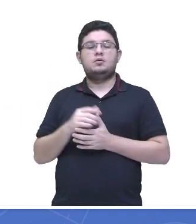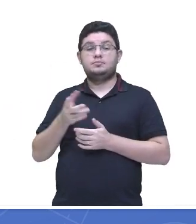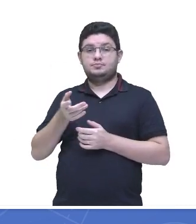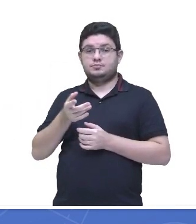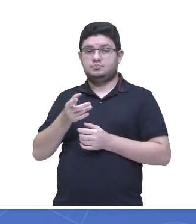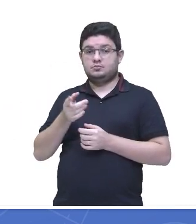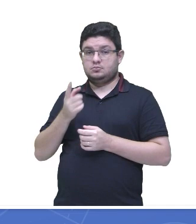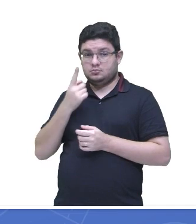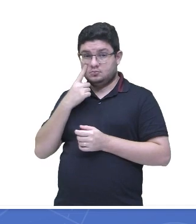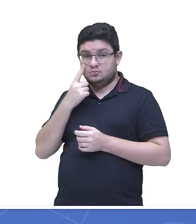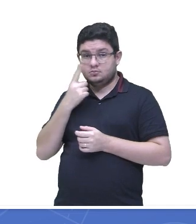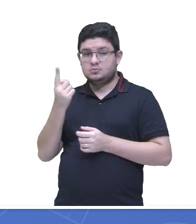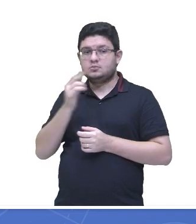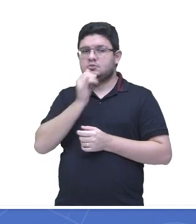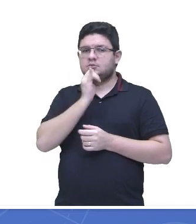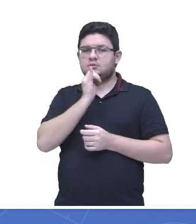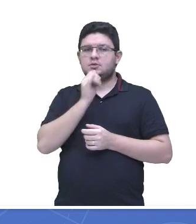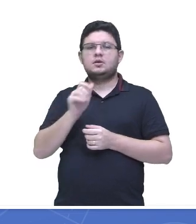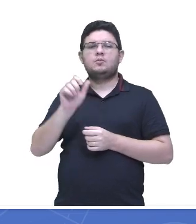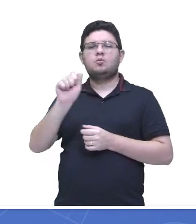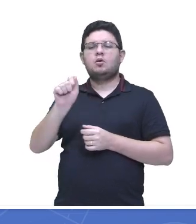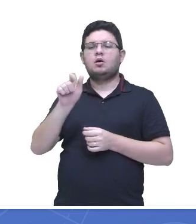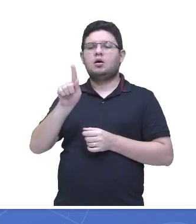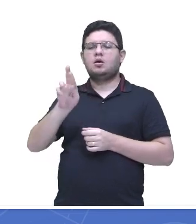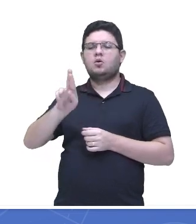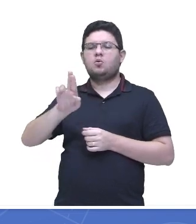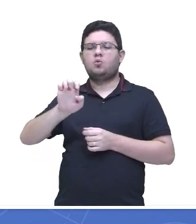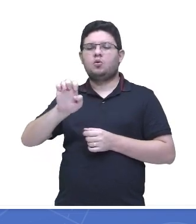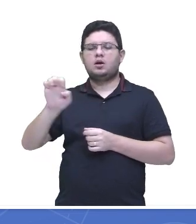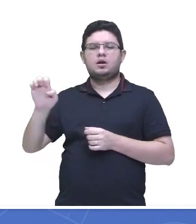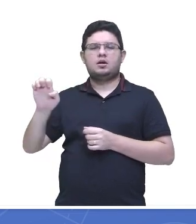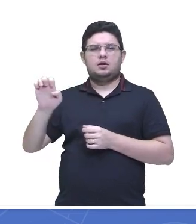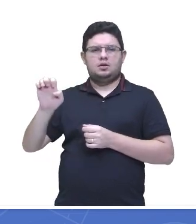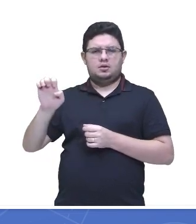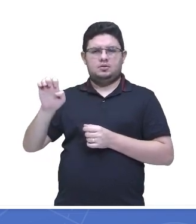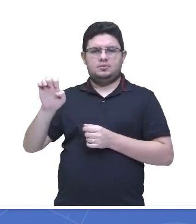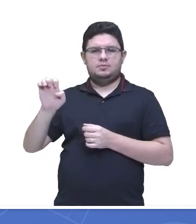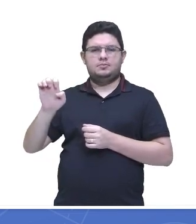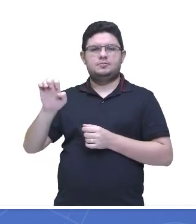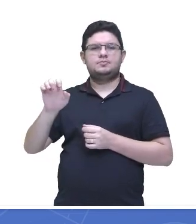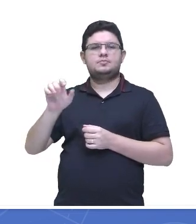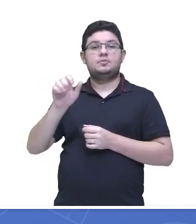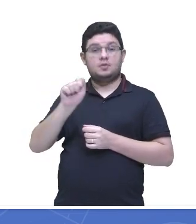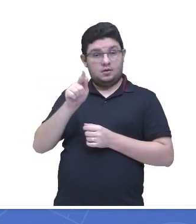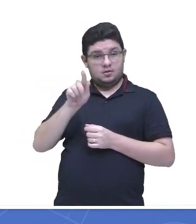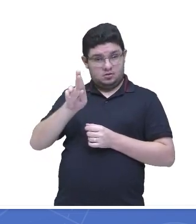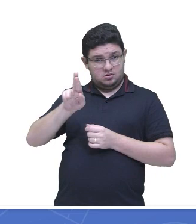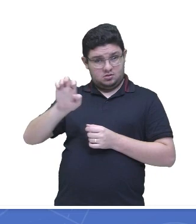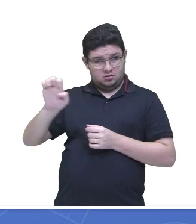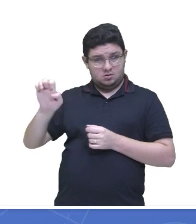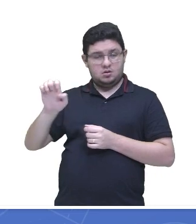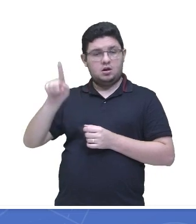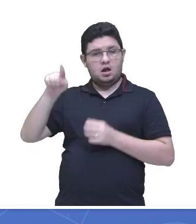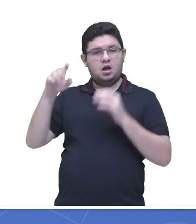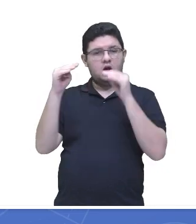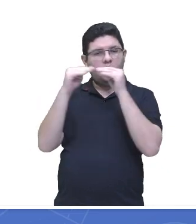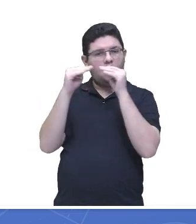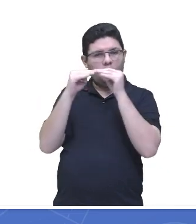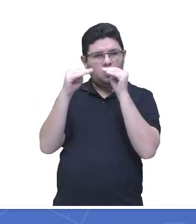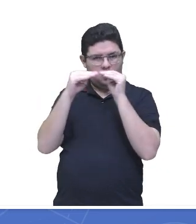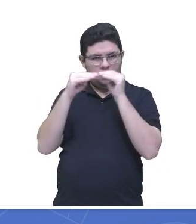Agree. Na pausa aqui, agree. Agree, gente, é concordar. Concordar. É a